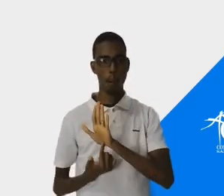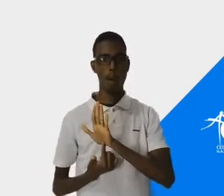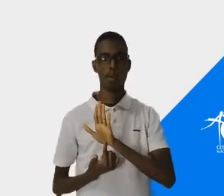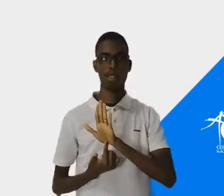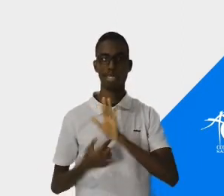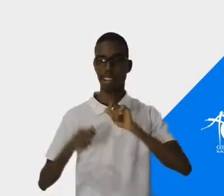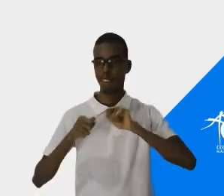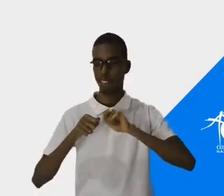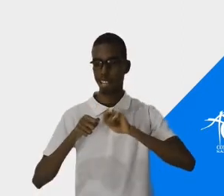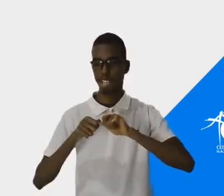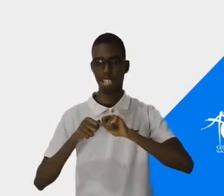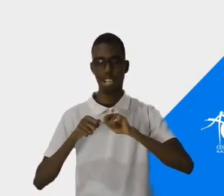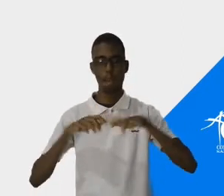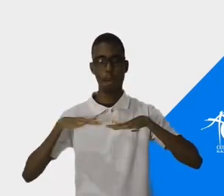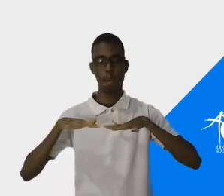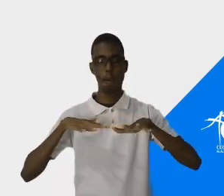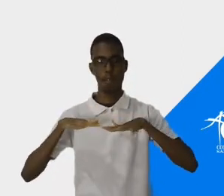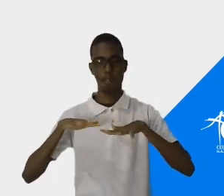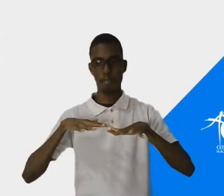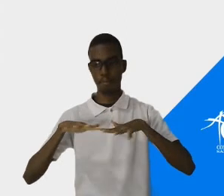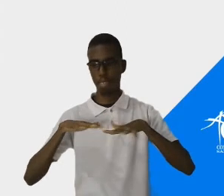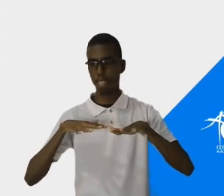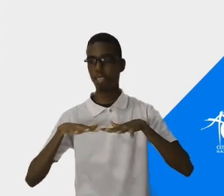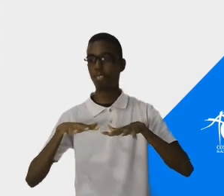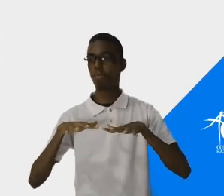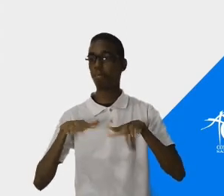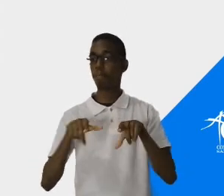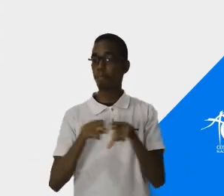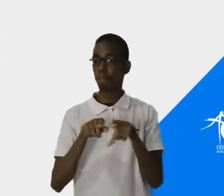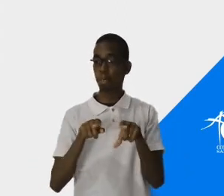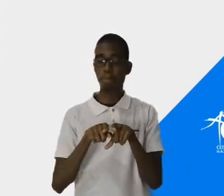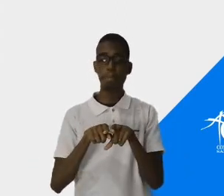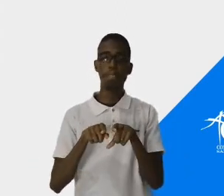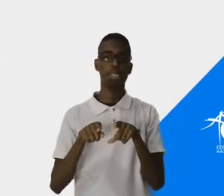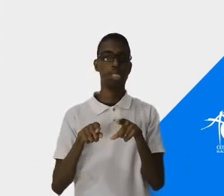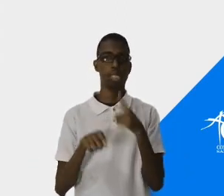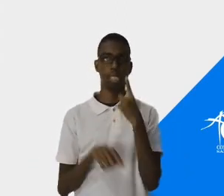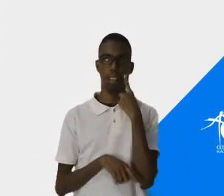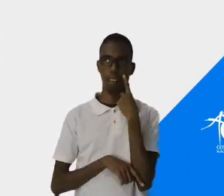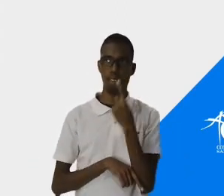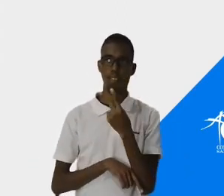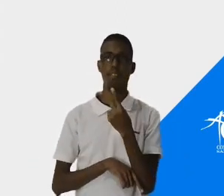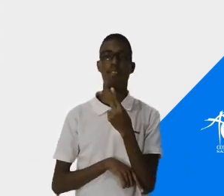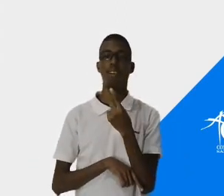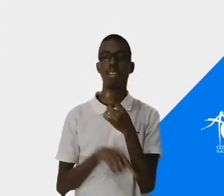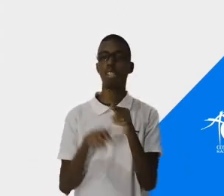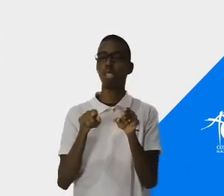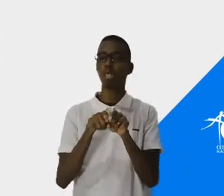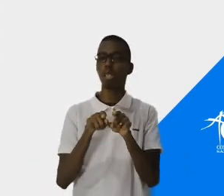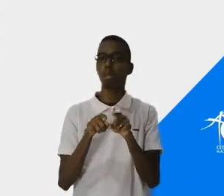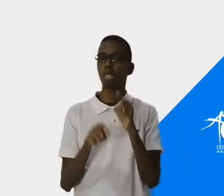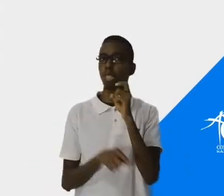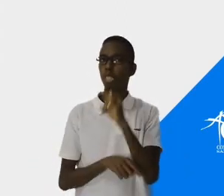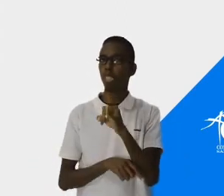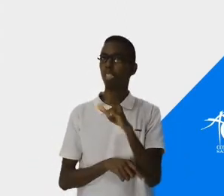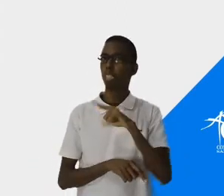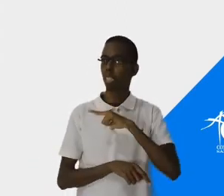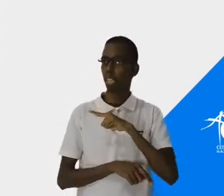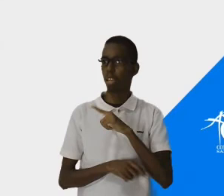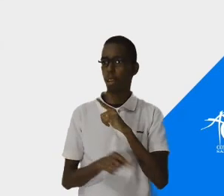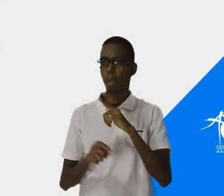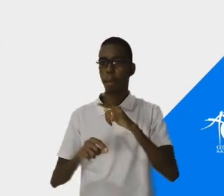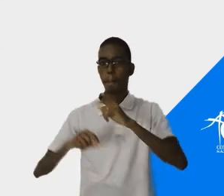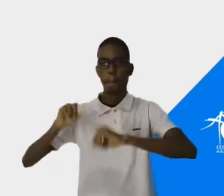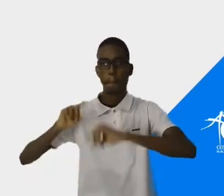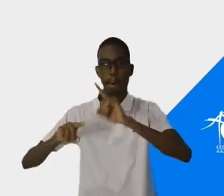movimento, a verificar a questão de gnosia desse paciente, se há um reconhecimento dos objetos por intermédio dos